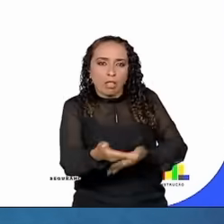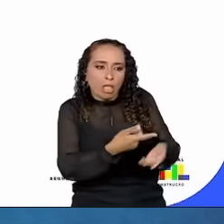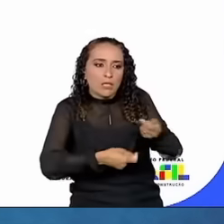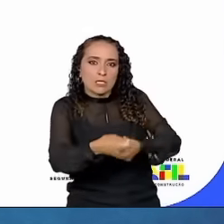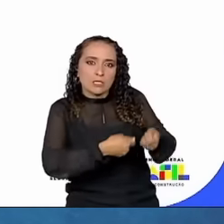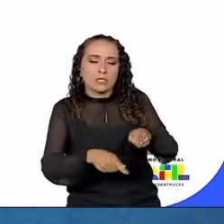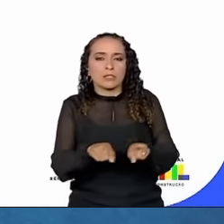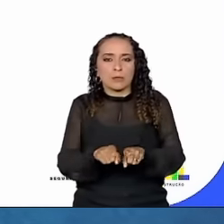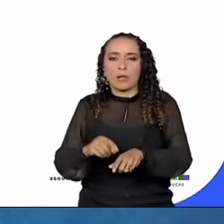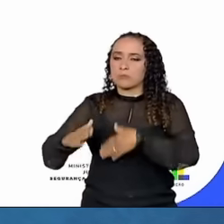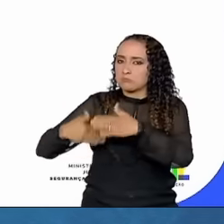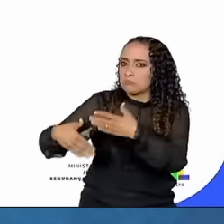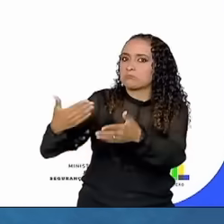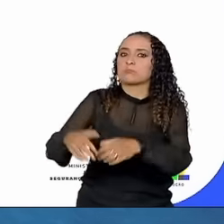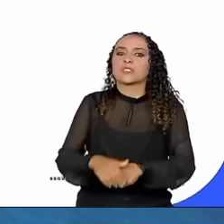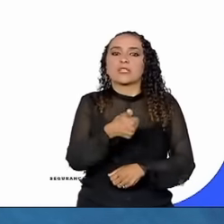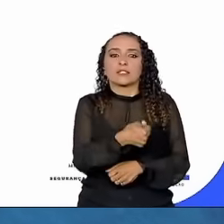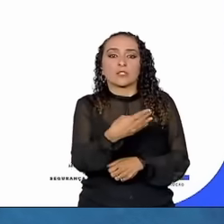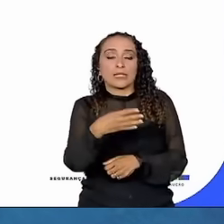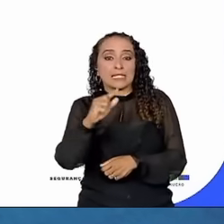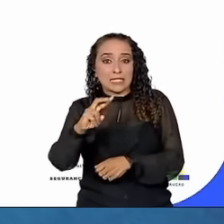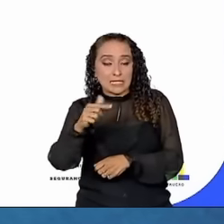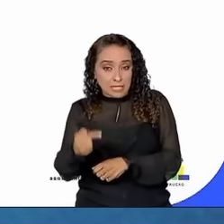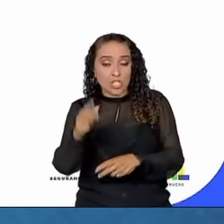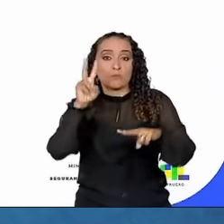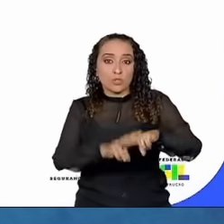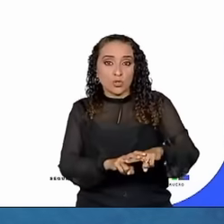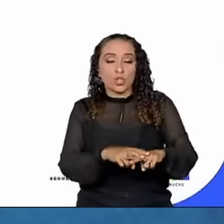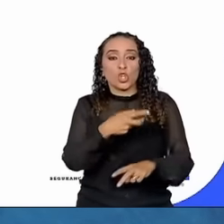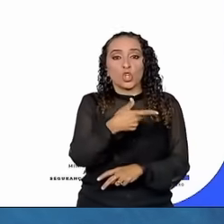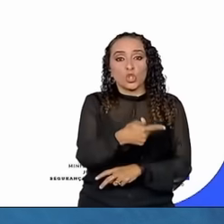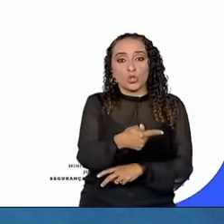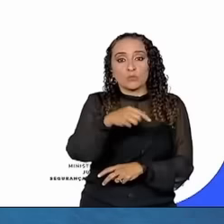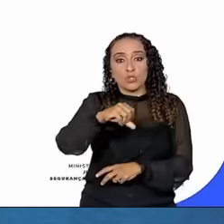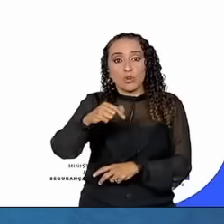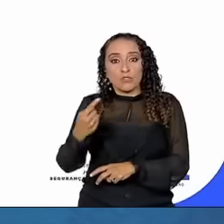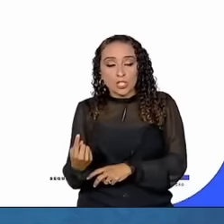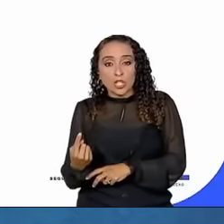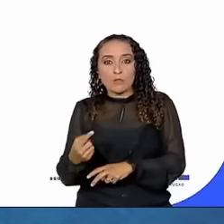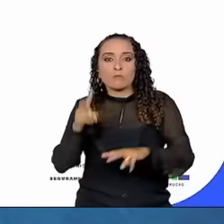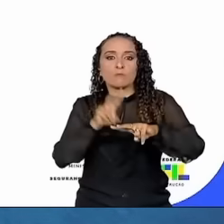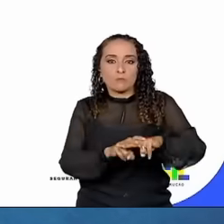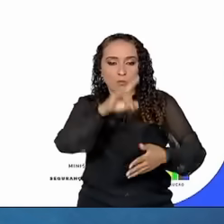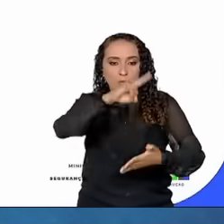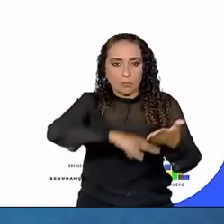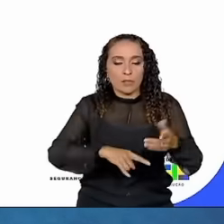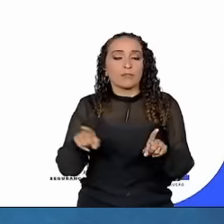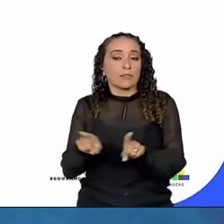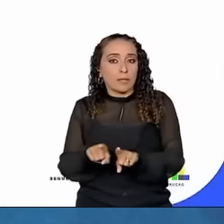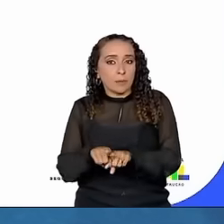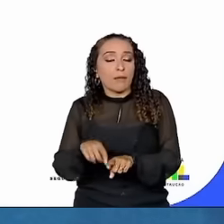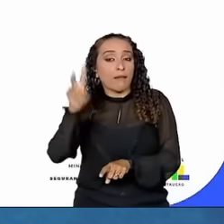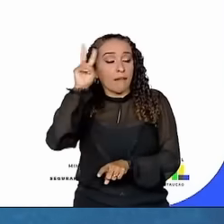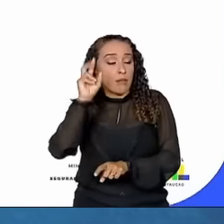financeiro e assim sucessivamente, 147 prisões, 2.091 mandados de busca e apreensão. E lembra, senhoras